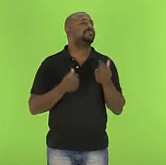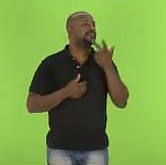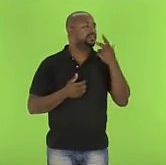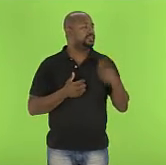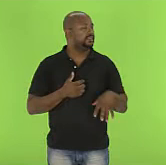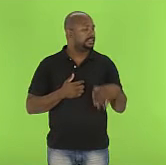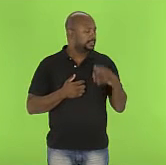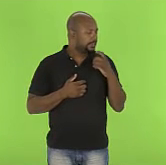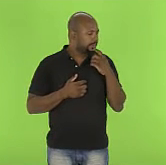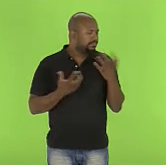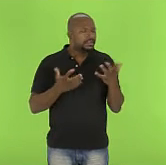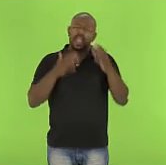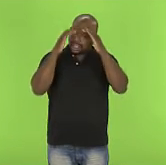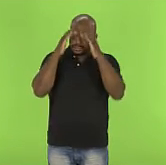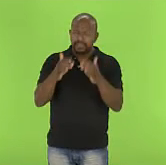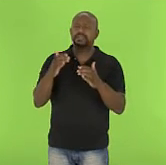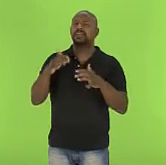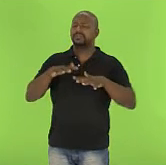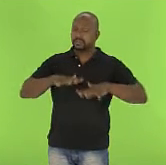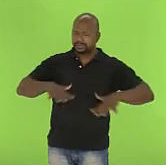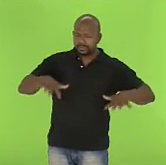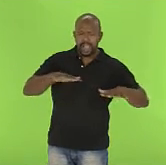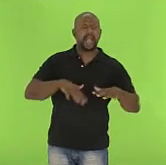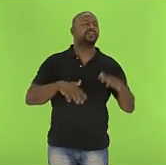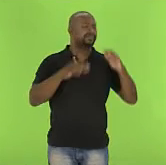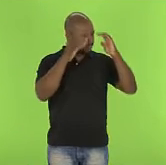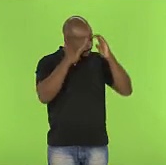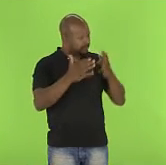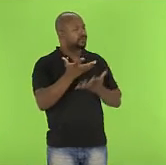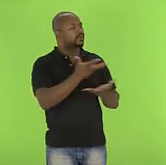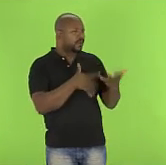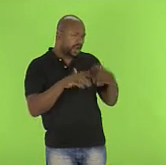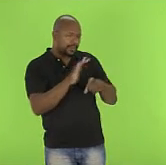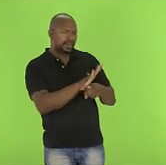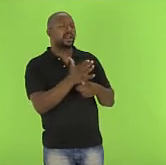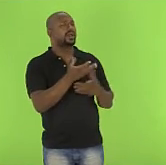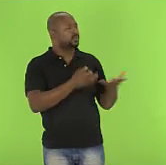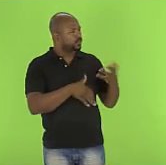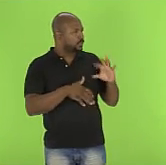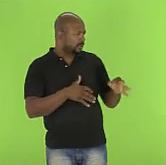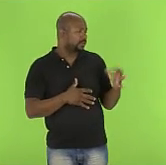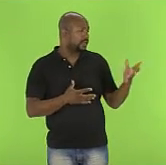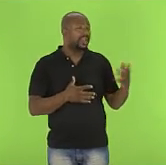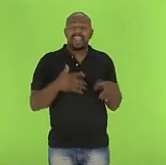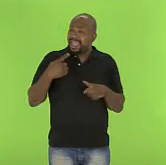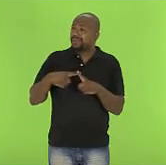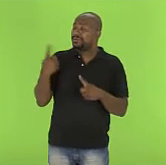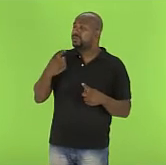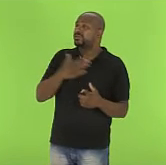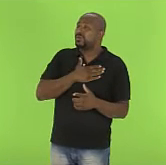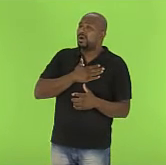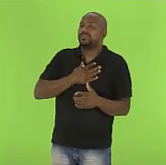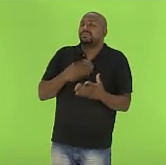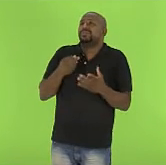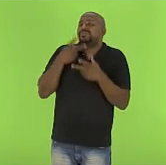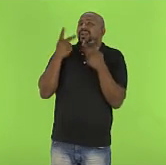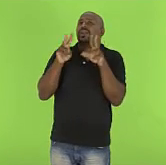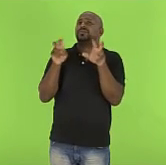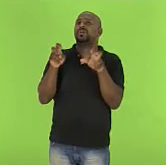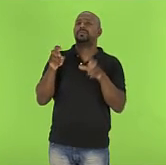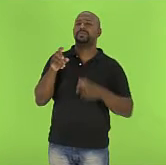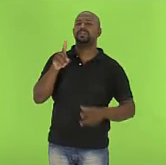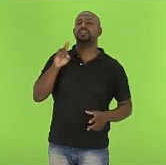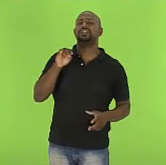como que se diz? Respeitando o seu espaço e colaborando até com o do outro, né? Porque a gente gosta muito de